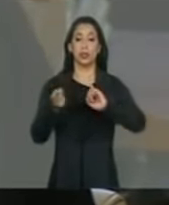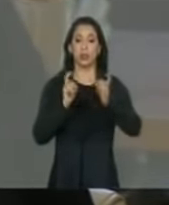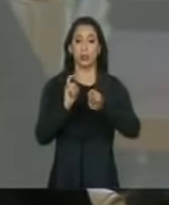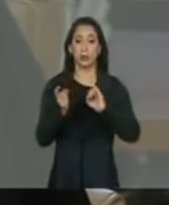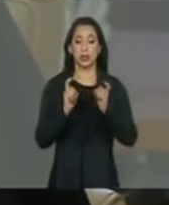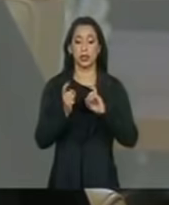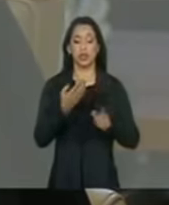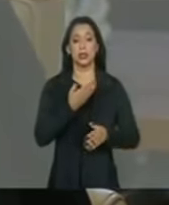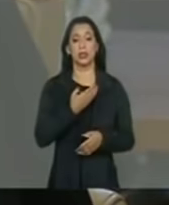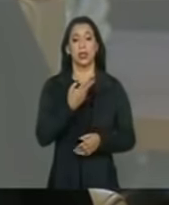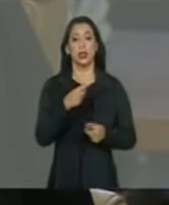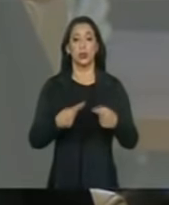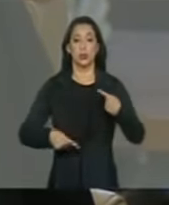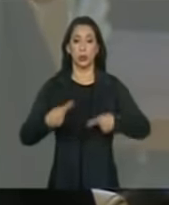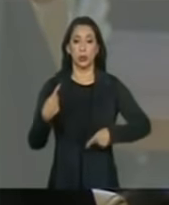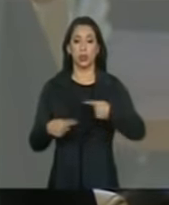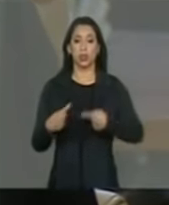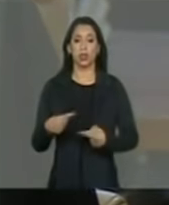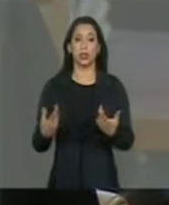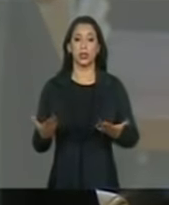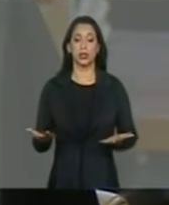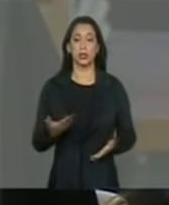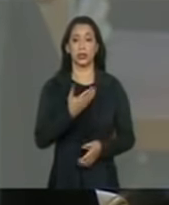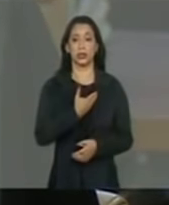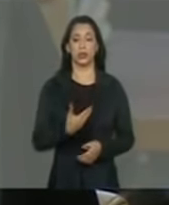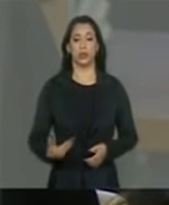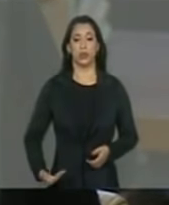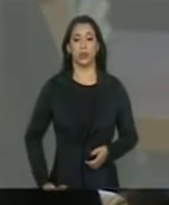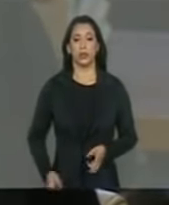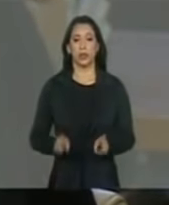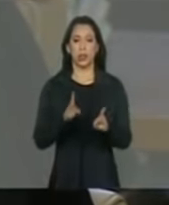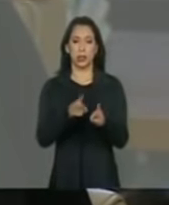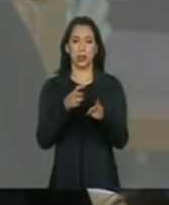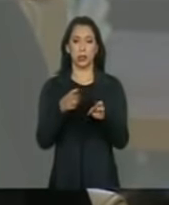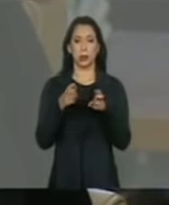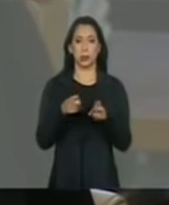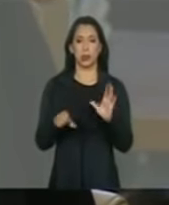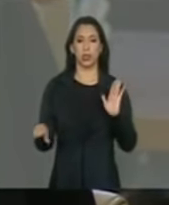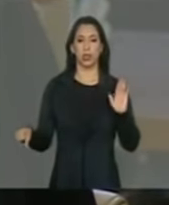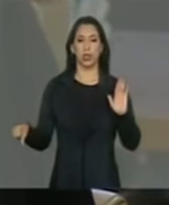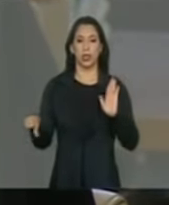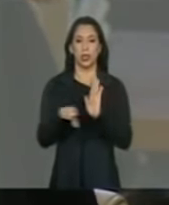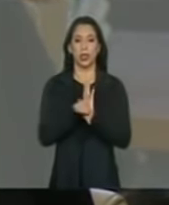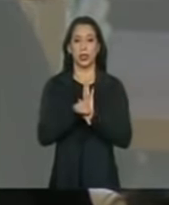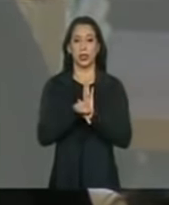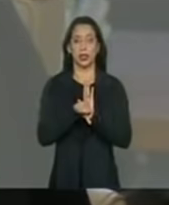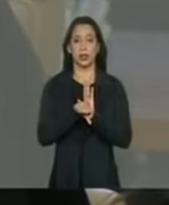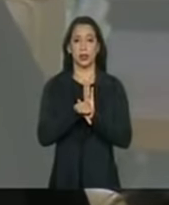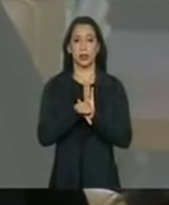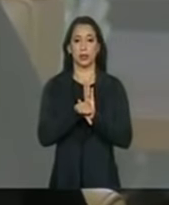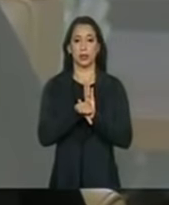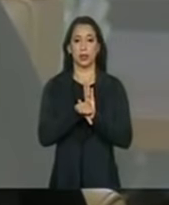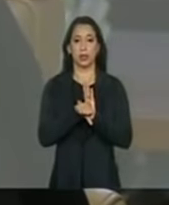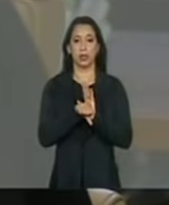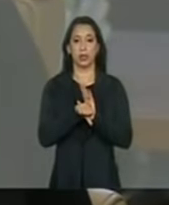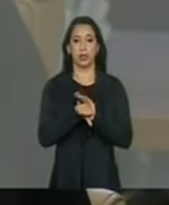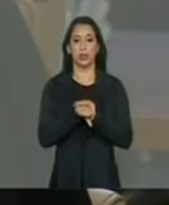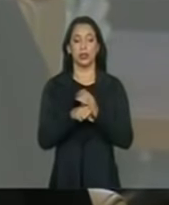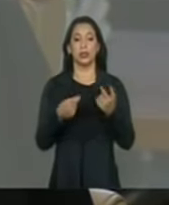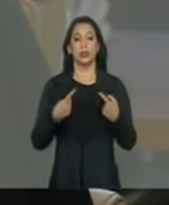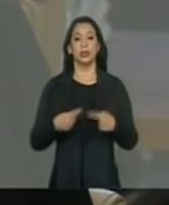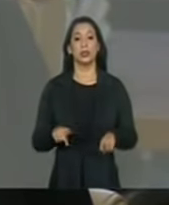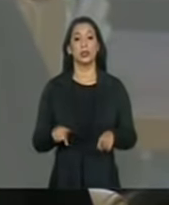político institucional na medida em que a percepção criminosa de vantagens indevidas